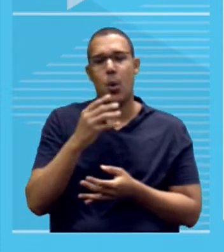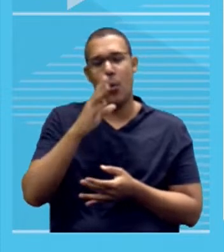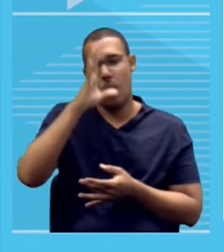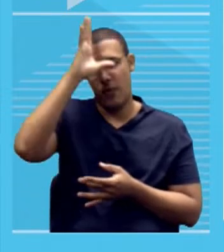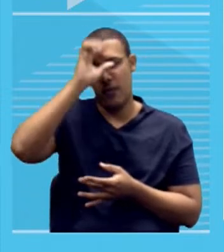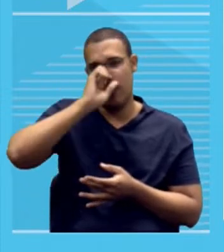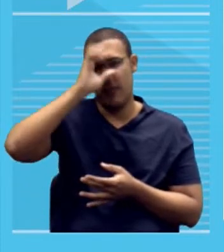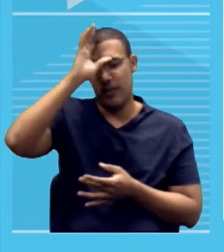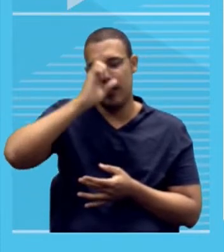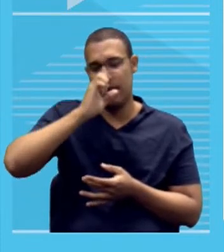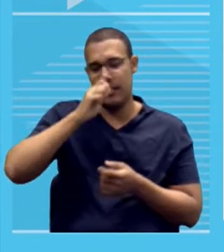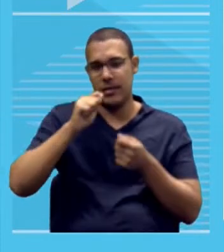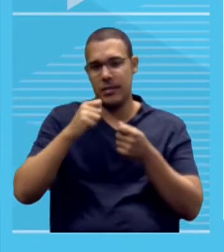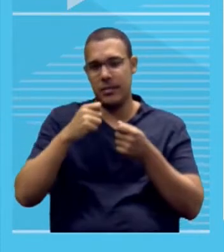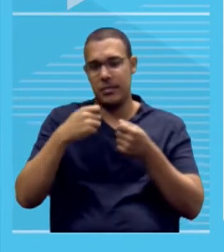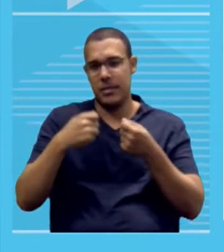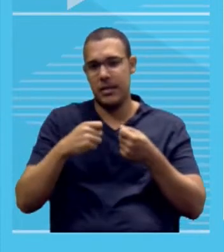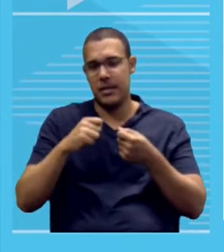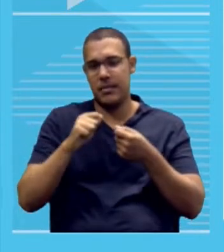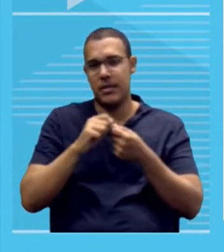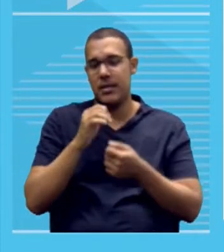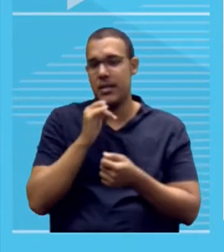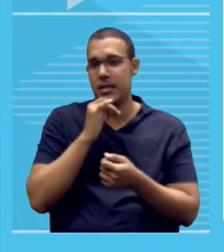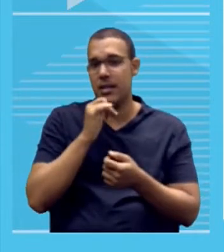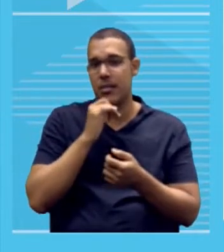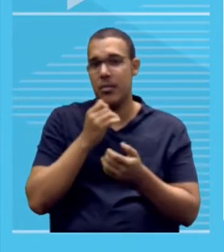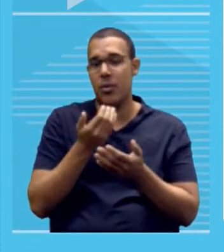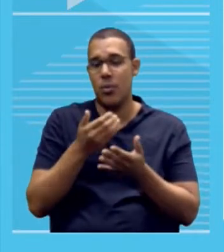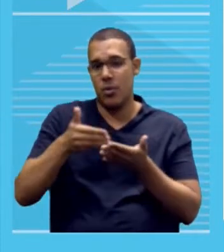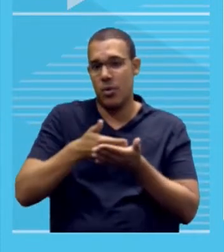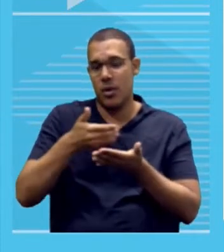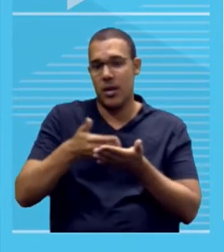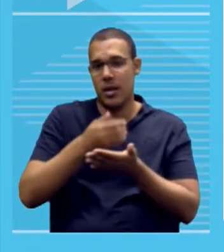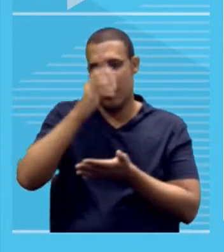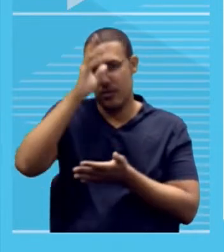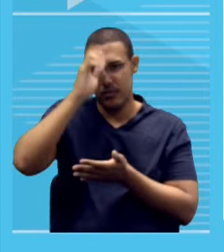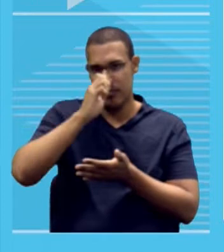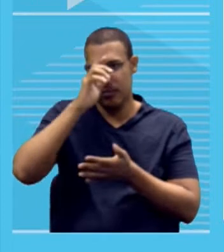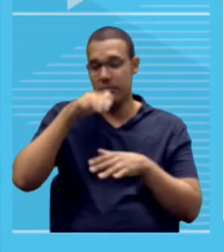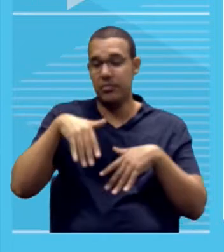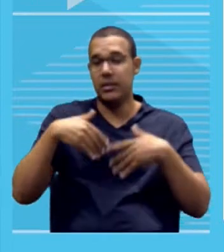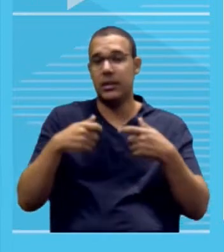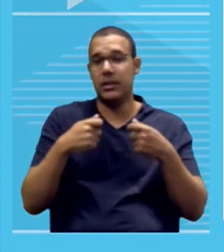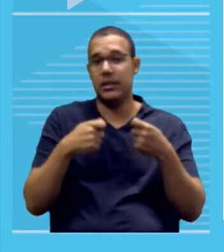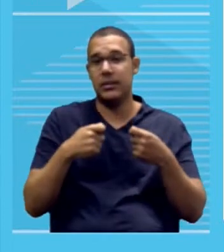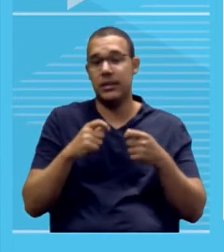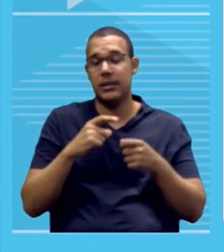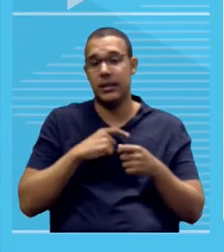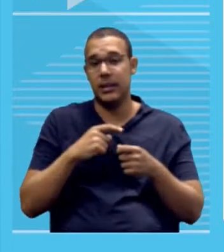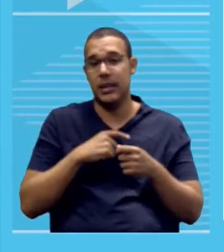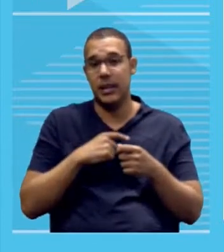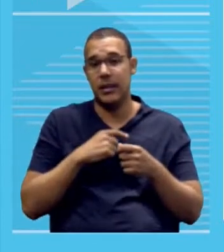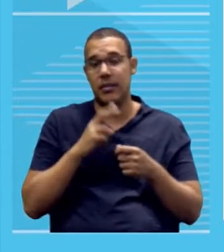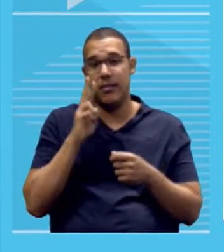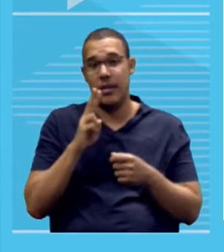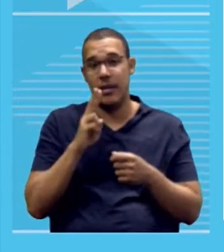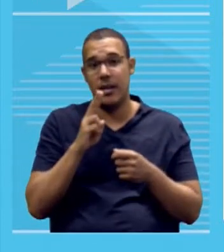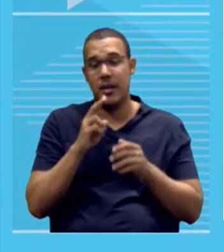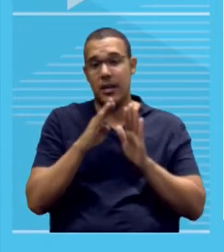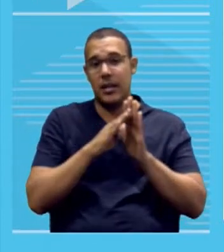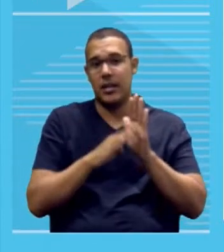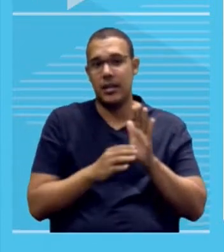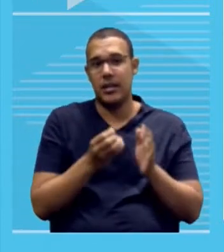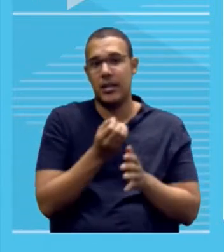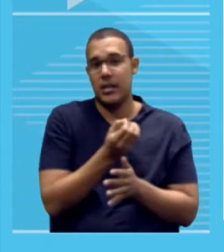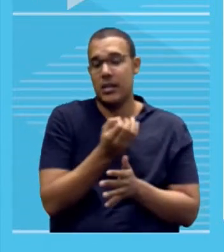você vai utilizar para fazer o creme de galinha por exemplo complicado você precisa ter também essa noção de proporções dentro da lista de